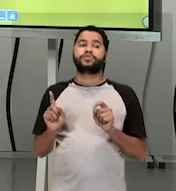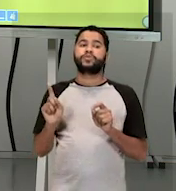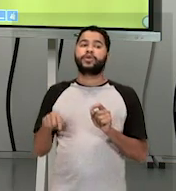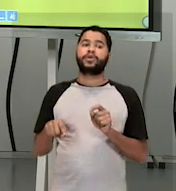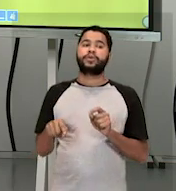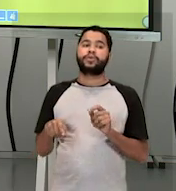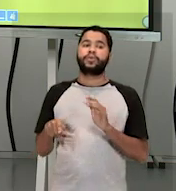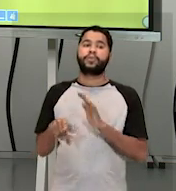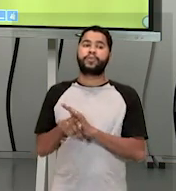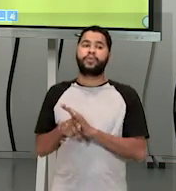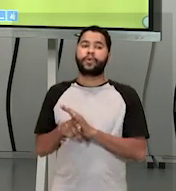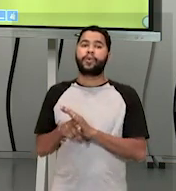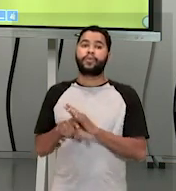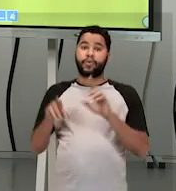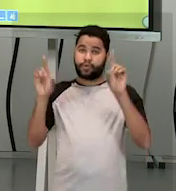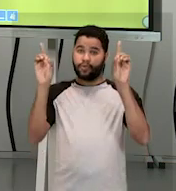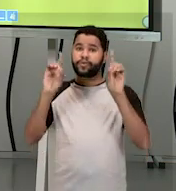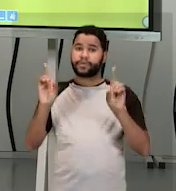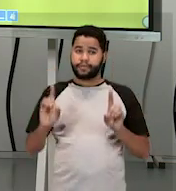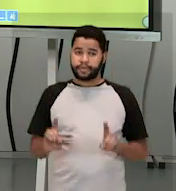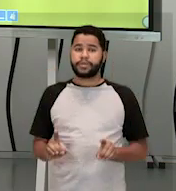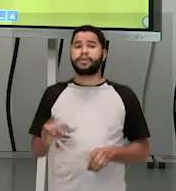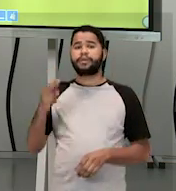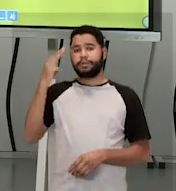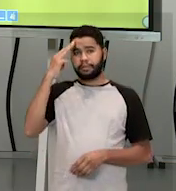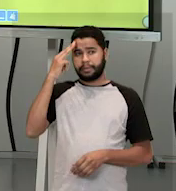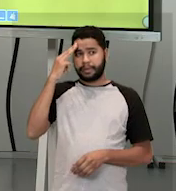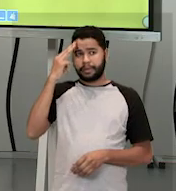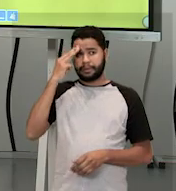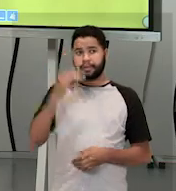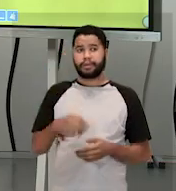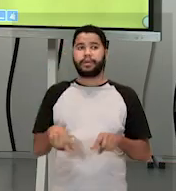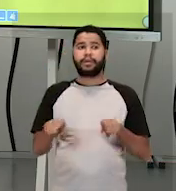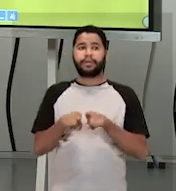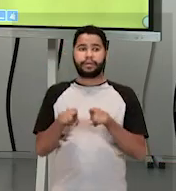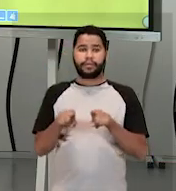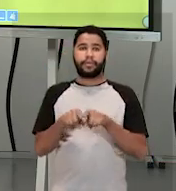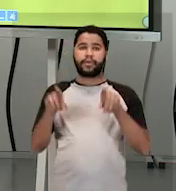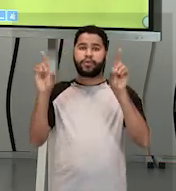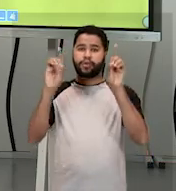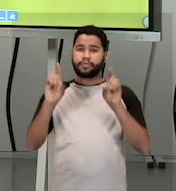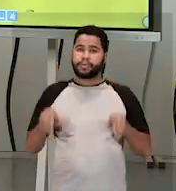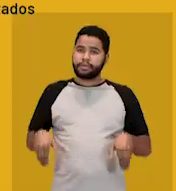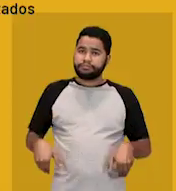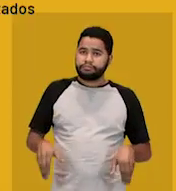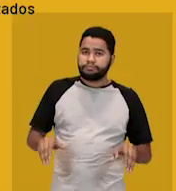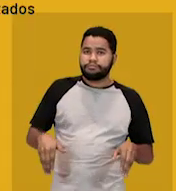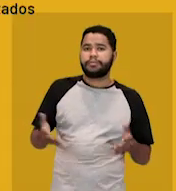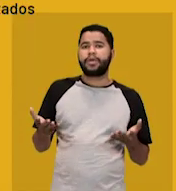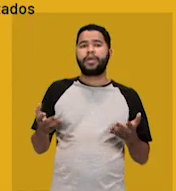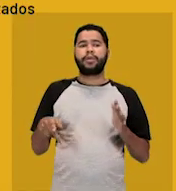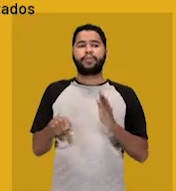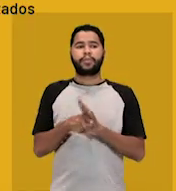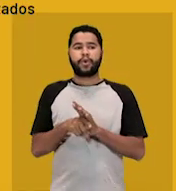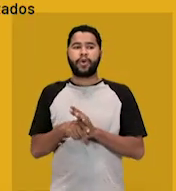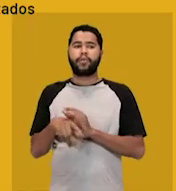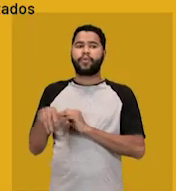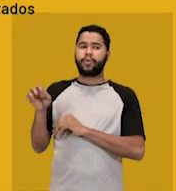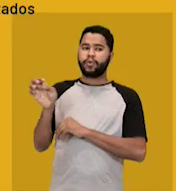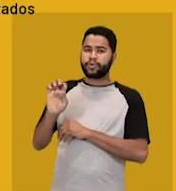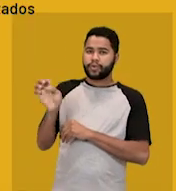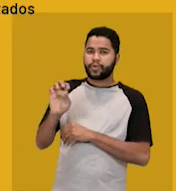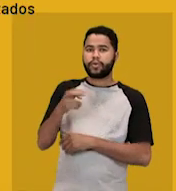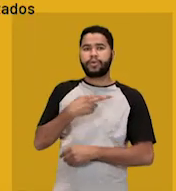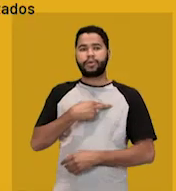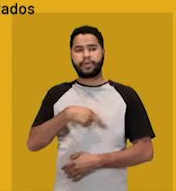descapacitados mentais, ou seja, os deficientes mentais, os deficientes físicos, os comunistas, os homossexuais,